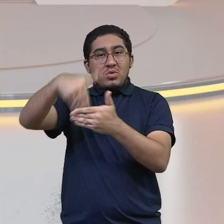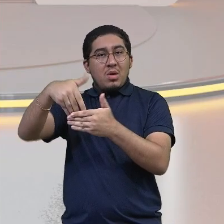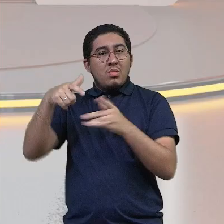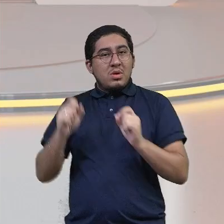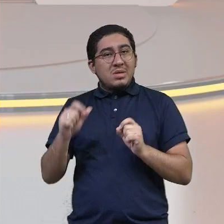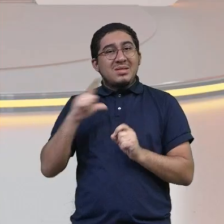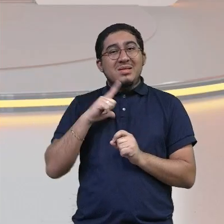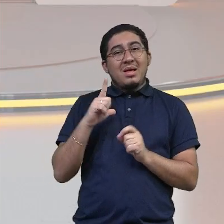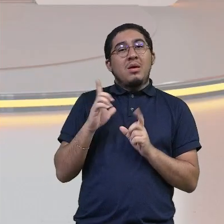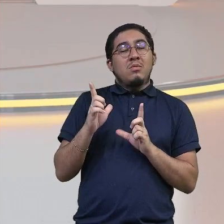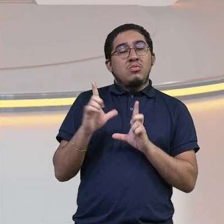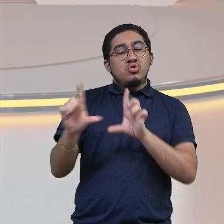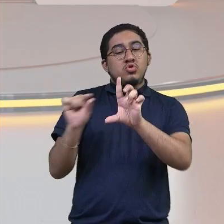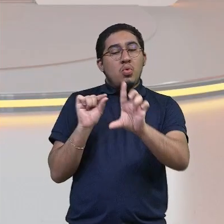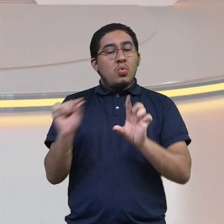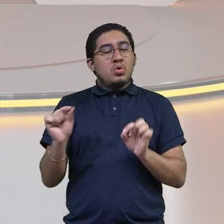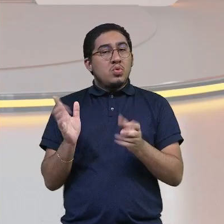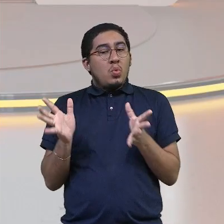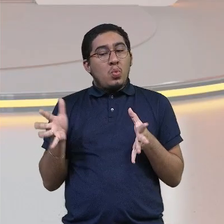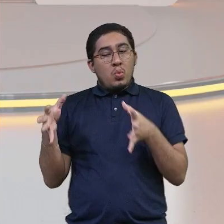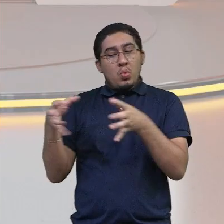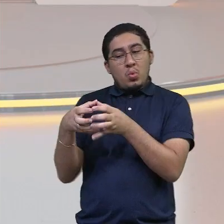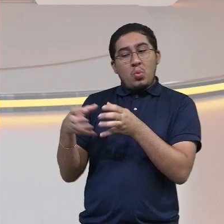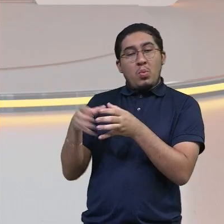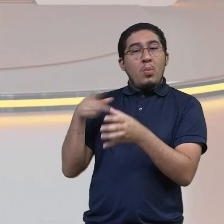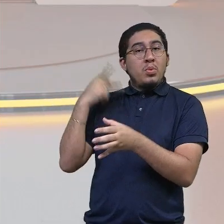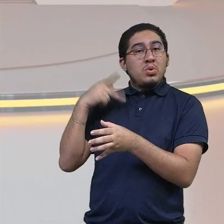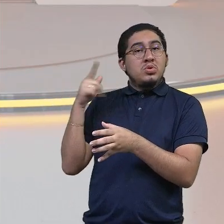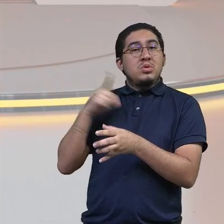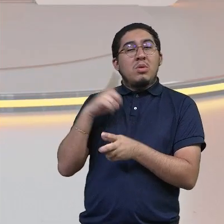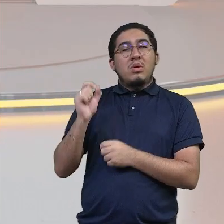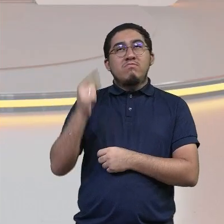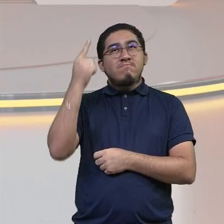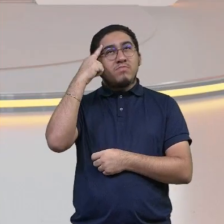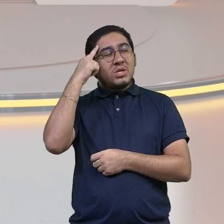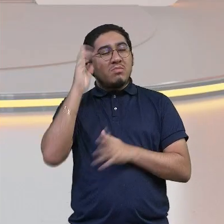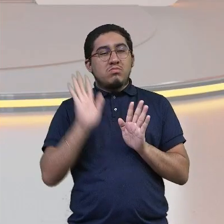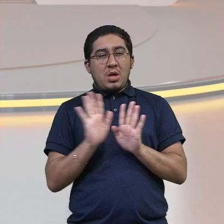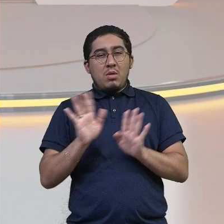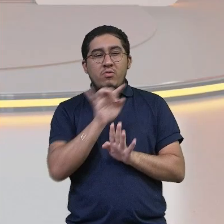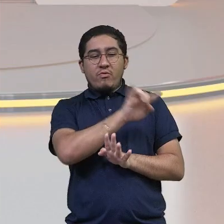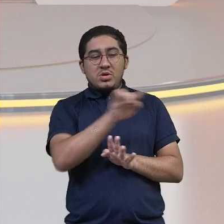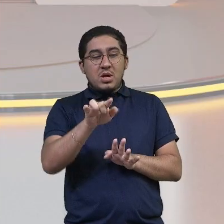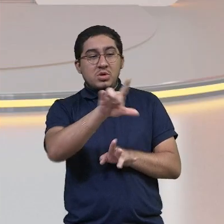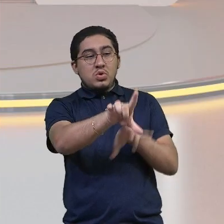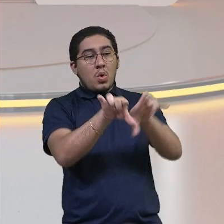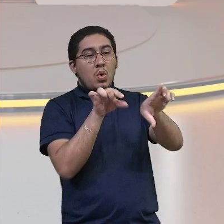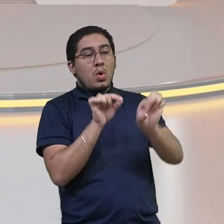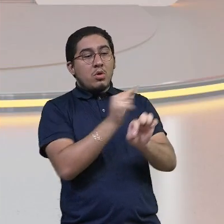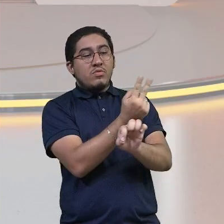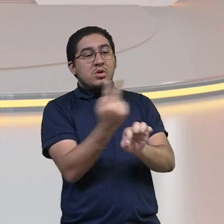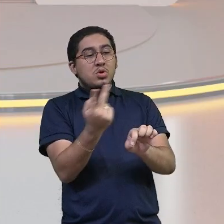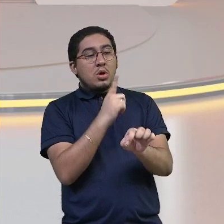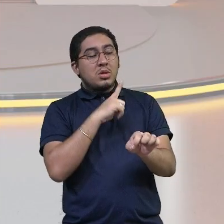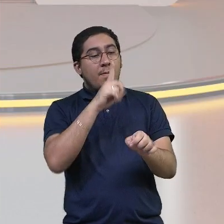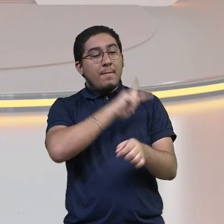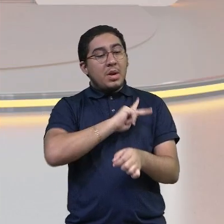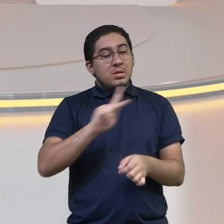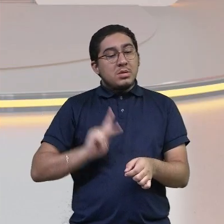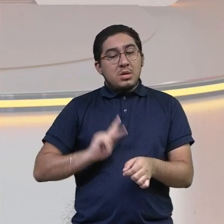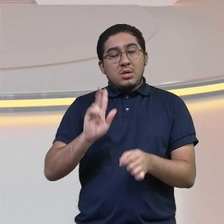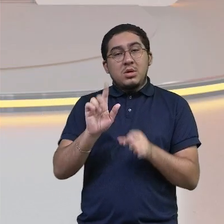foram escolhidos por uma alta cúpula da política que disse, não, vocês serão os presidentes agora para continuar o processo